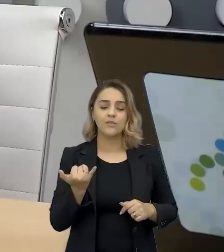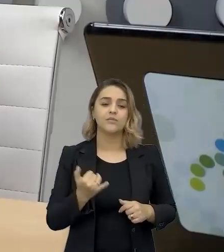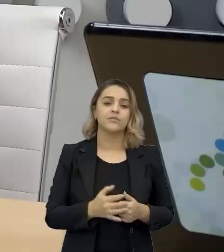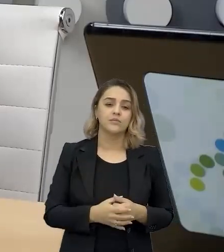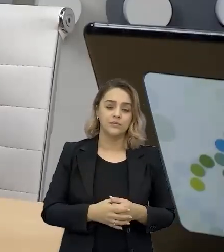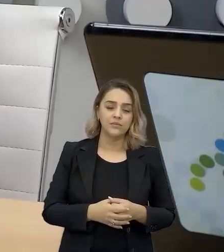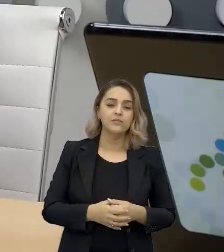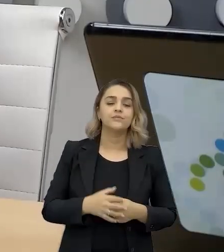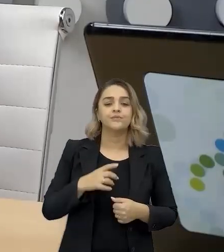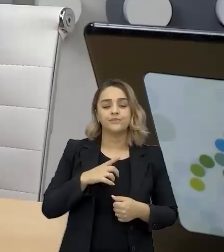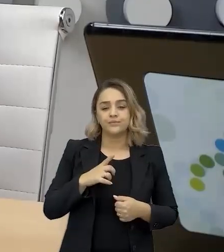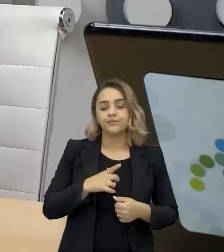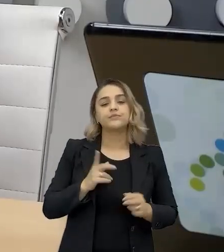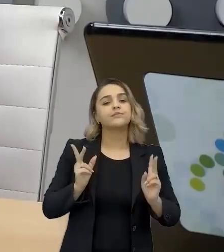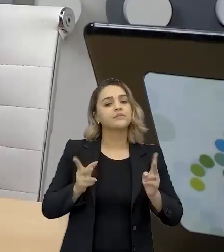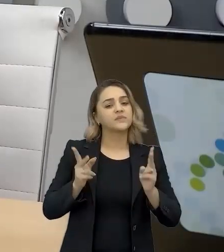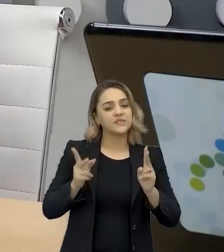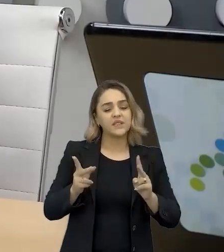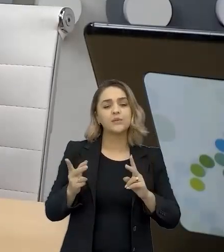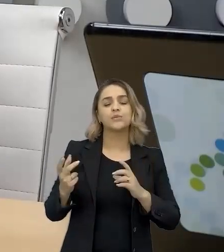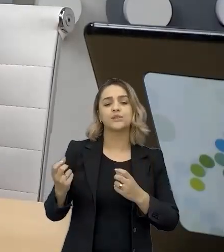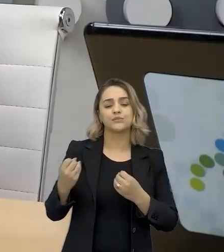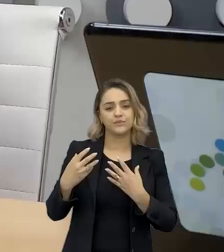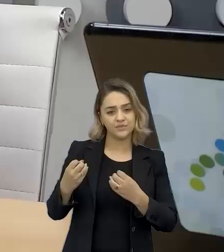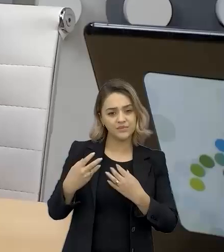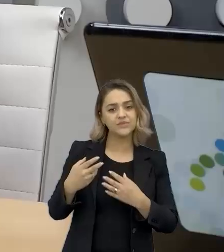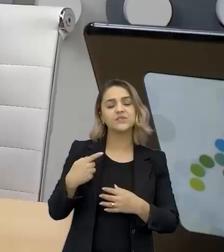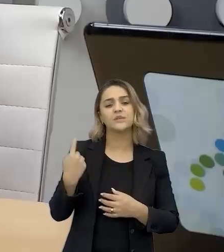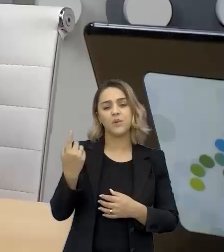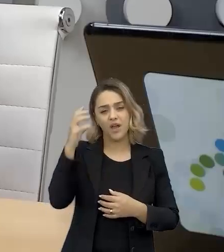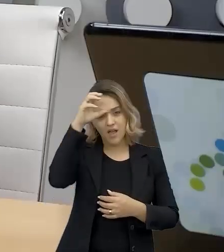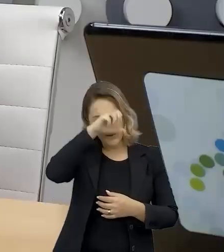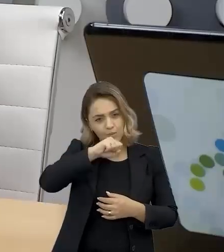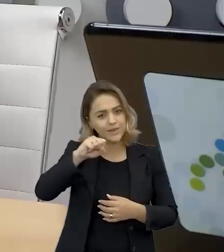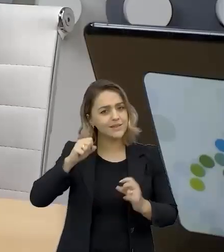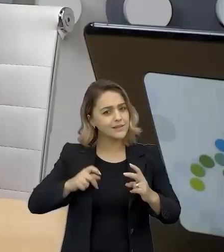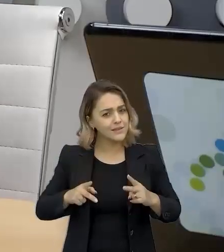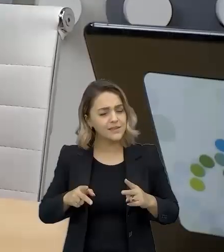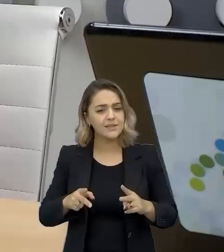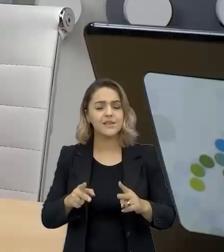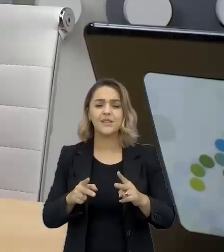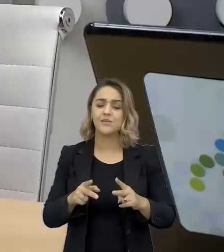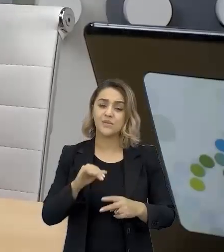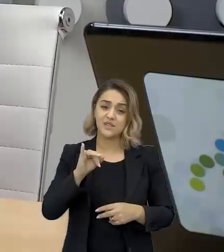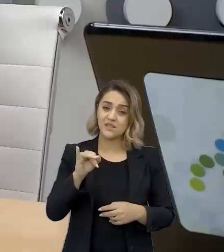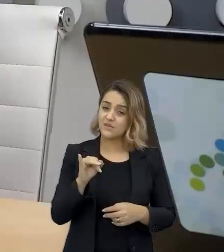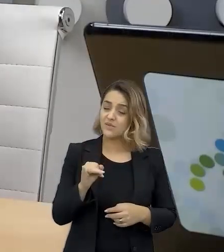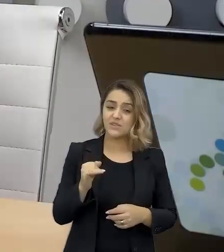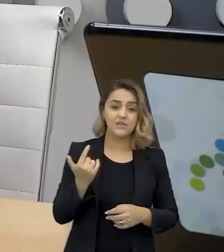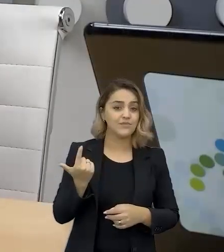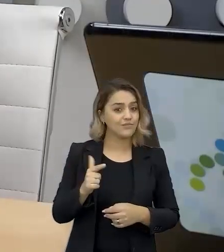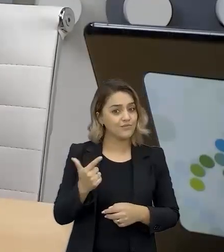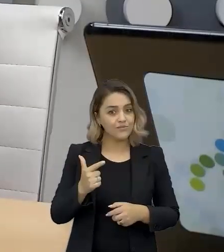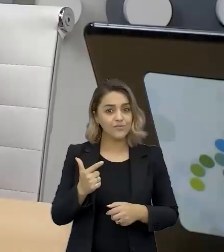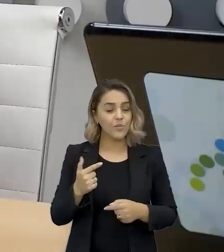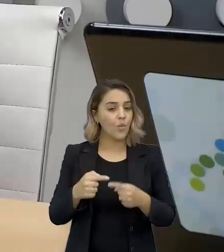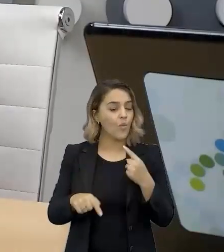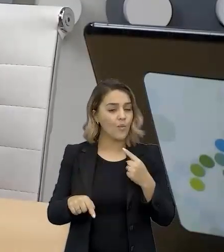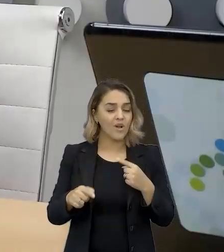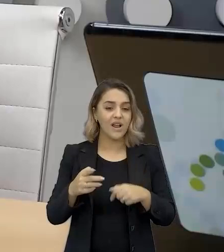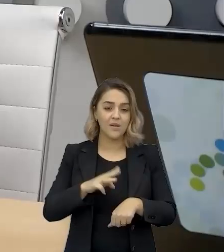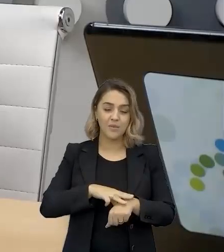coisa sempre fica pra gente, sempre é aprendizado. Se não serve para você neste momento, pode ser que